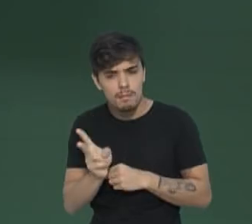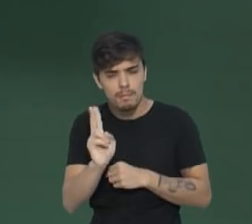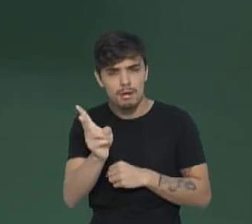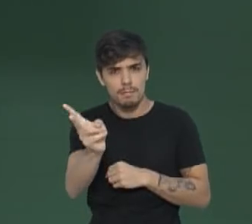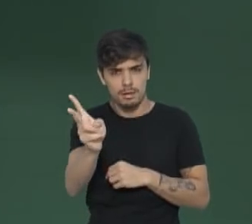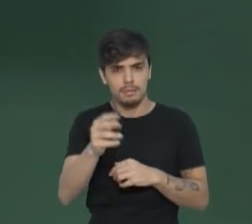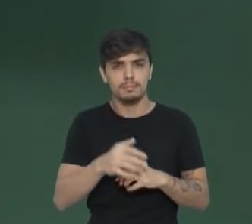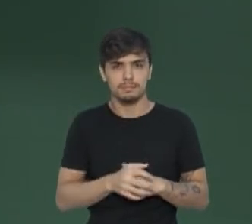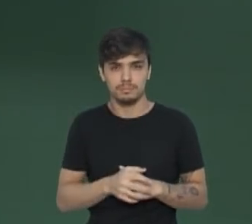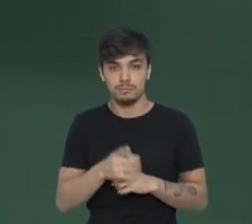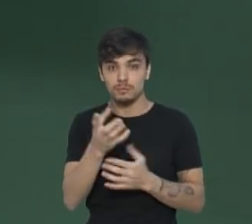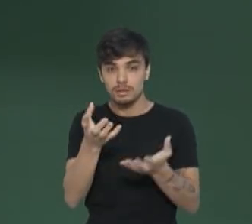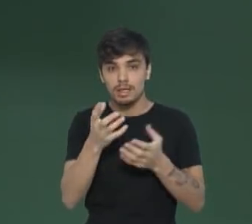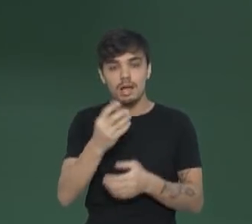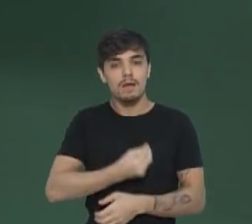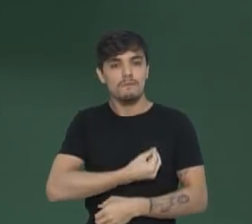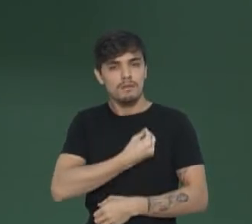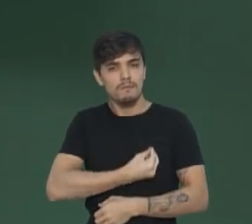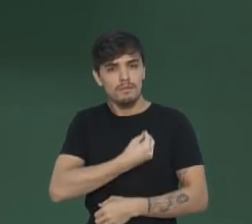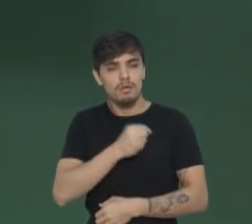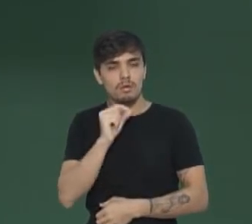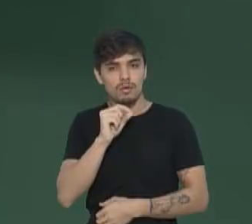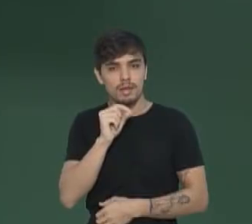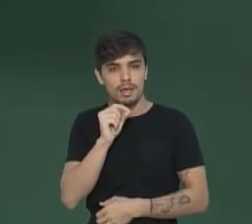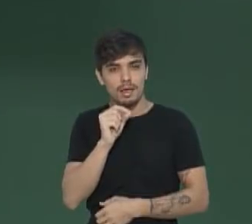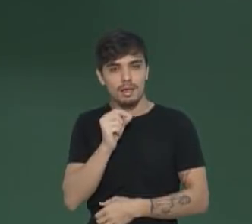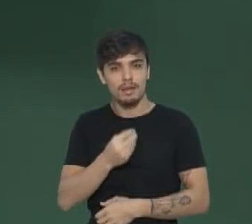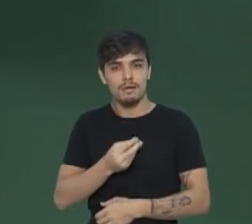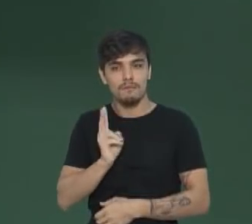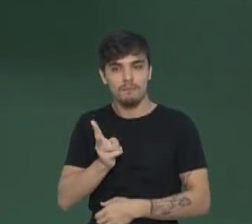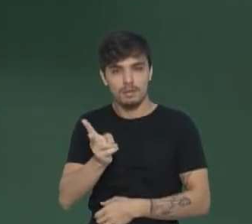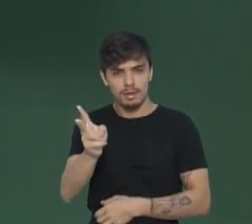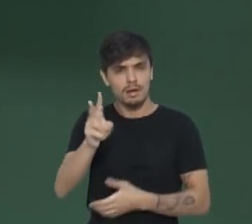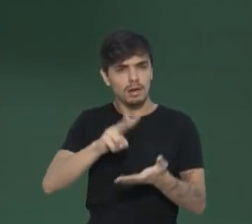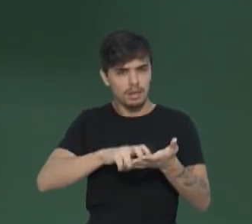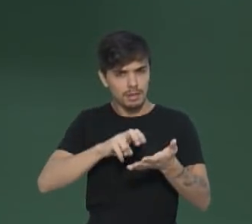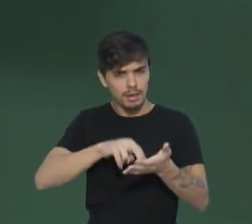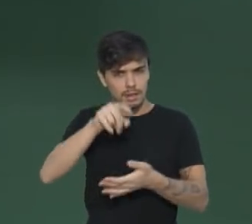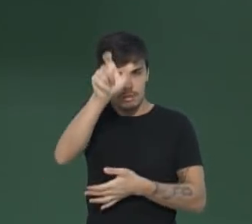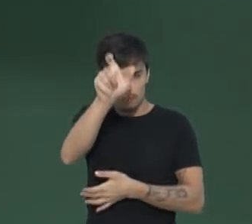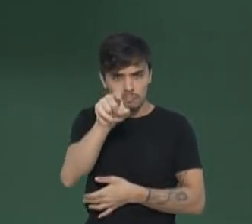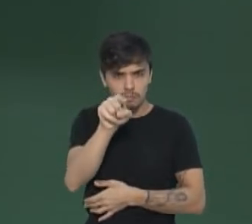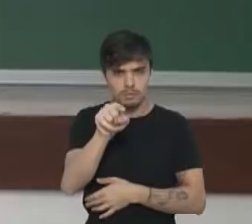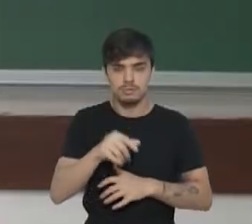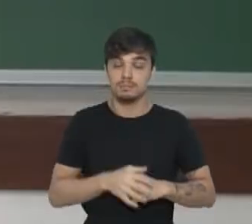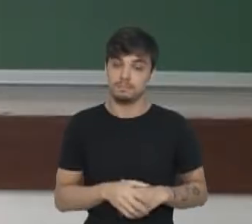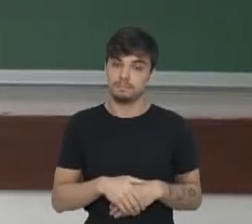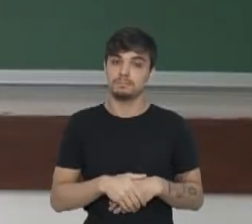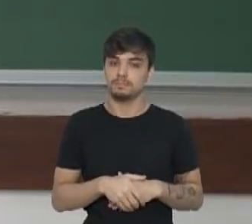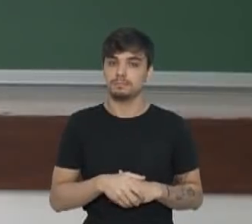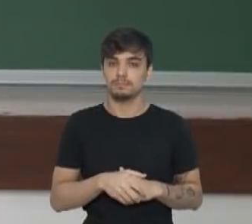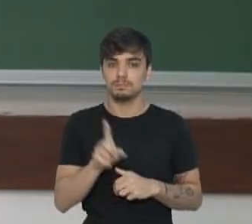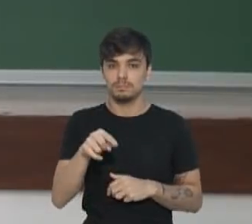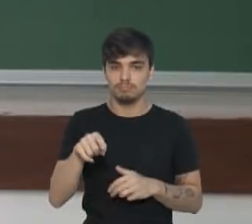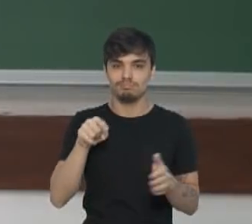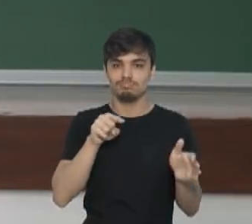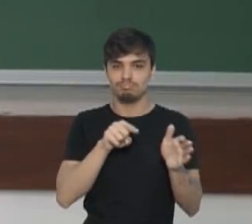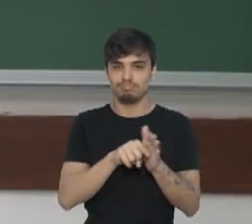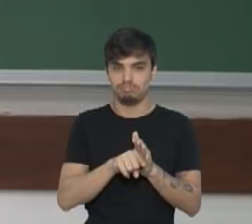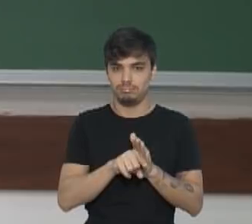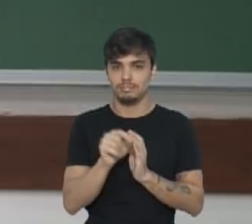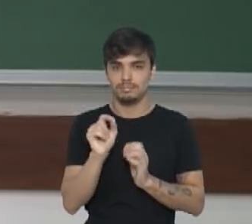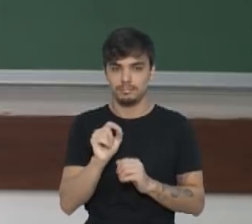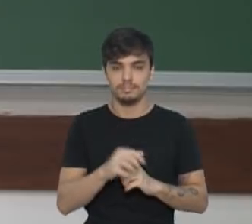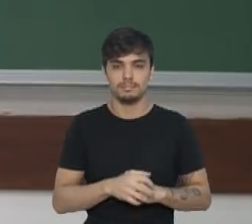de jeito que a sua vida, se ela fosse eterna, te alegraria? Tá? Essa é uma grande questão. Só